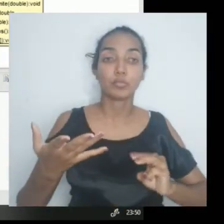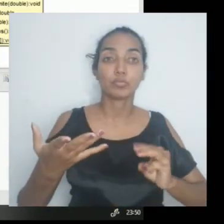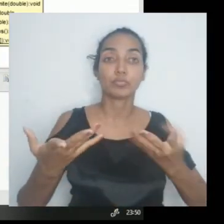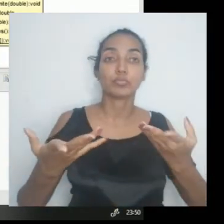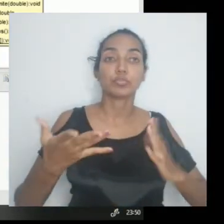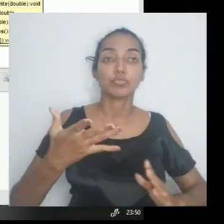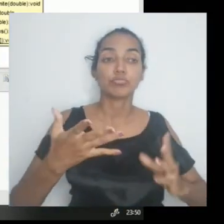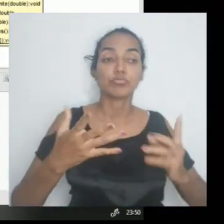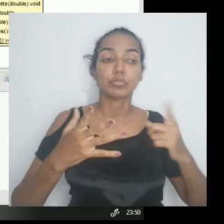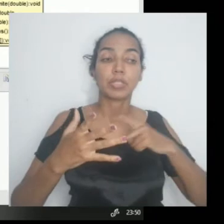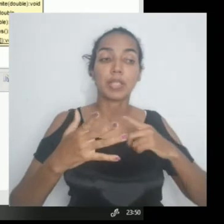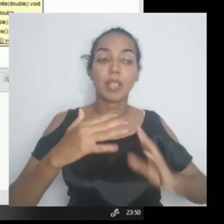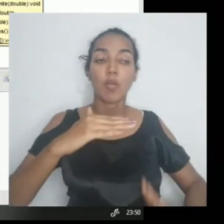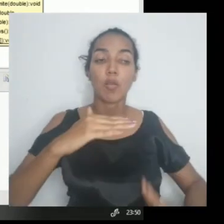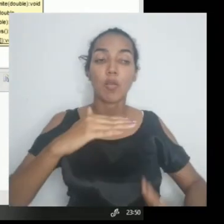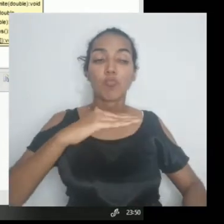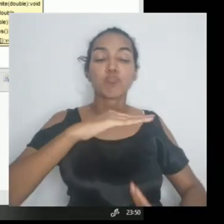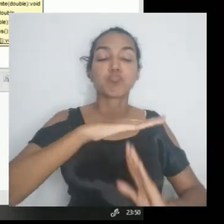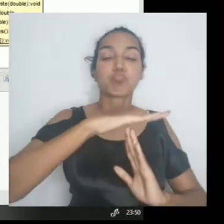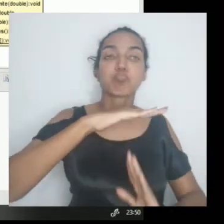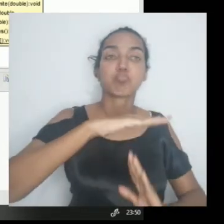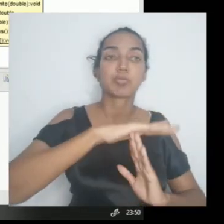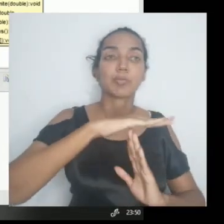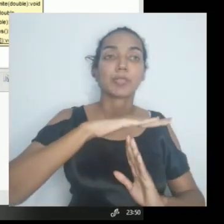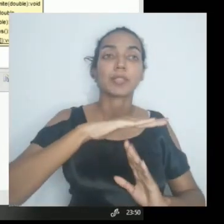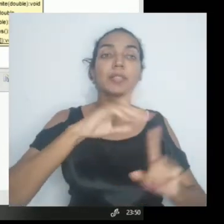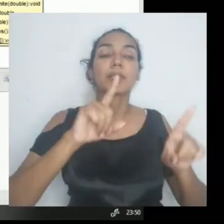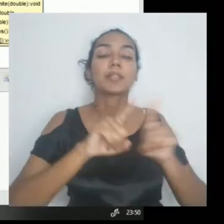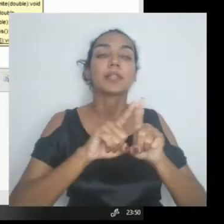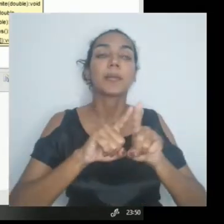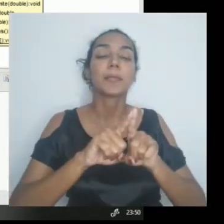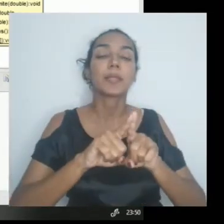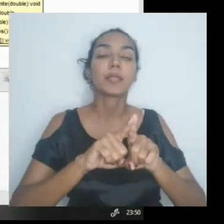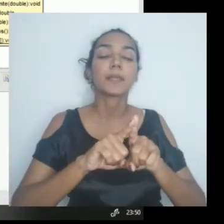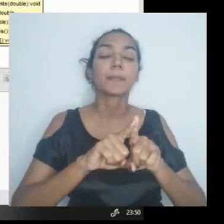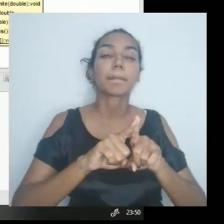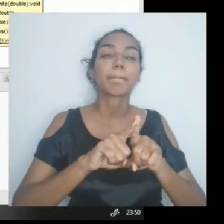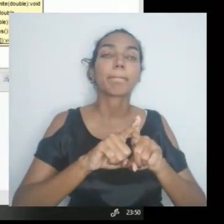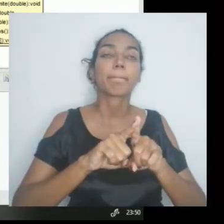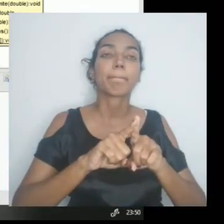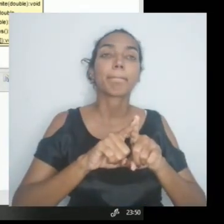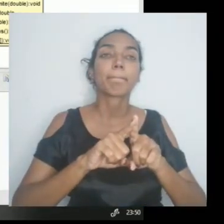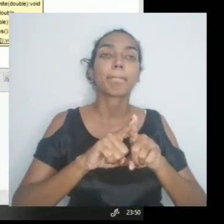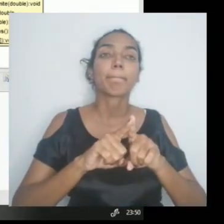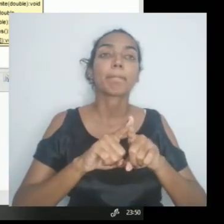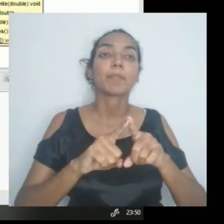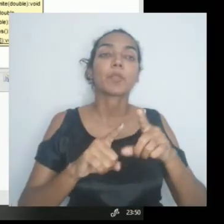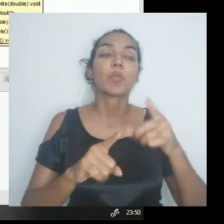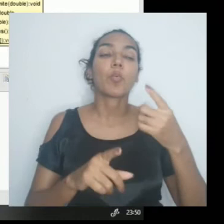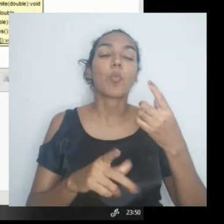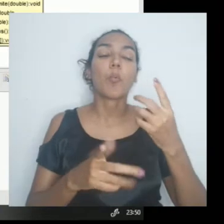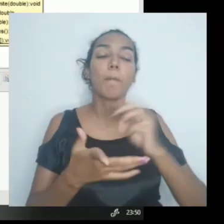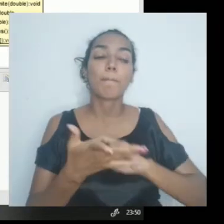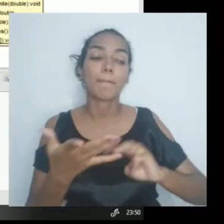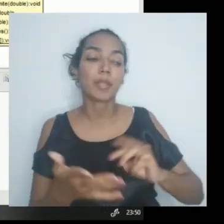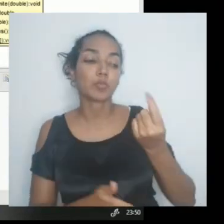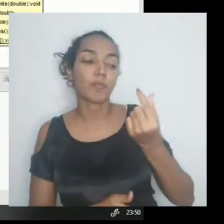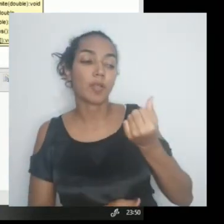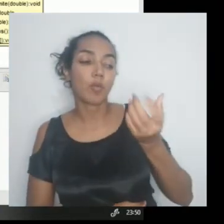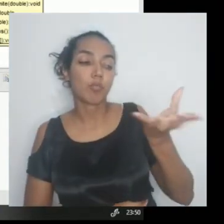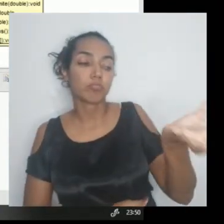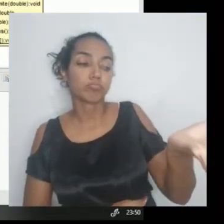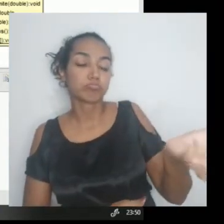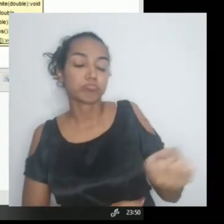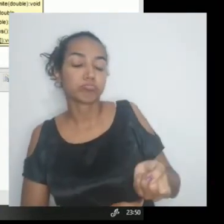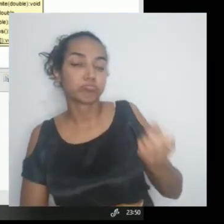só para retornar. E o método debitar, vejam que o método debitar tem uma palavrinha aqui, ó, é uma annotation, na verdade, chamada de